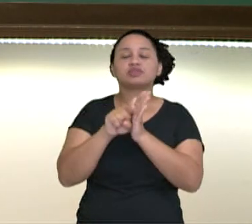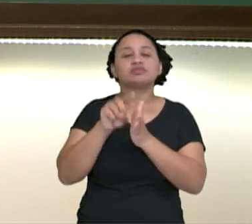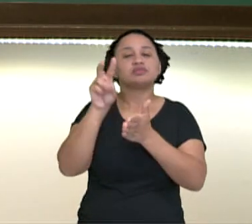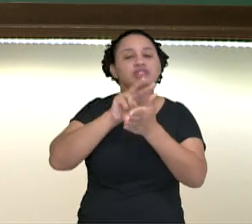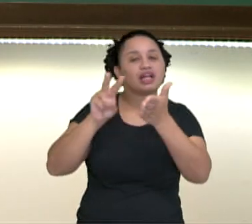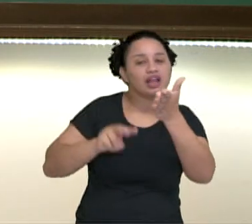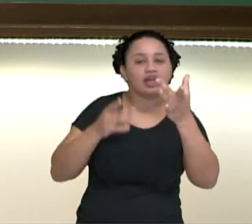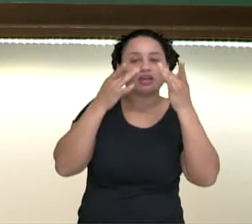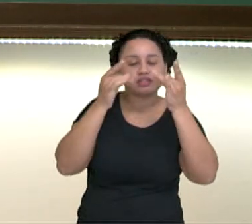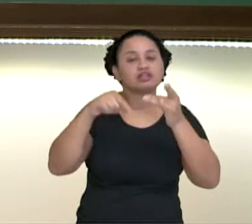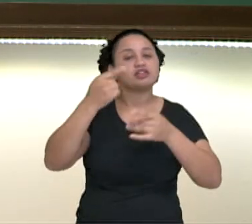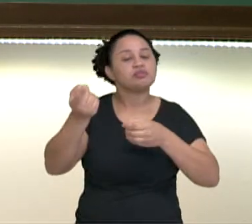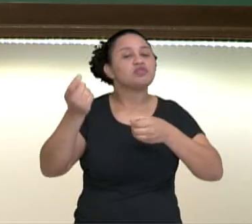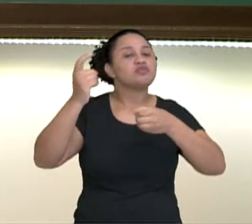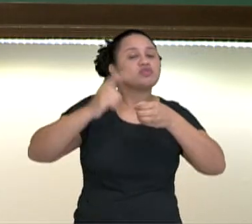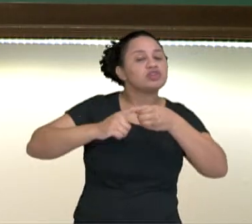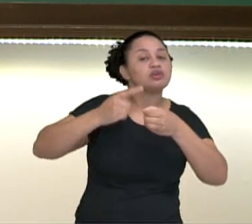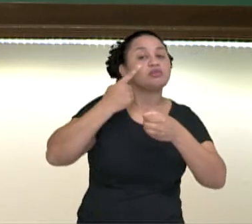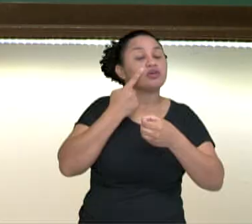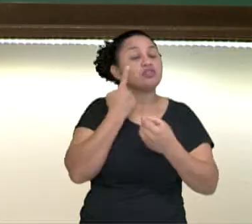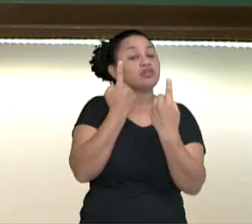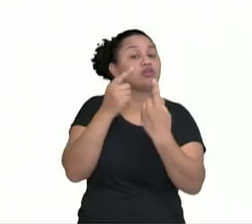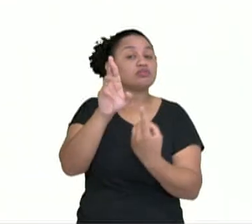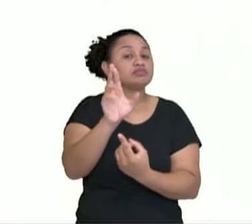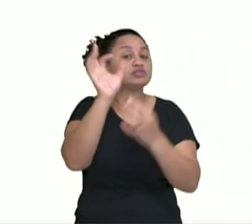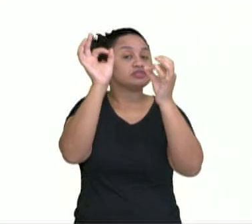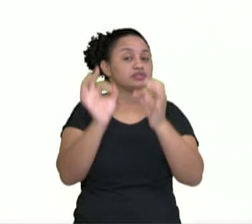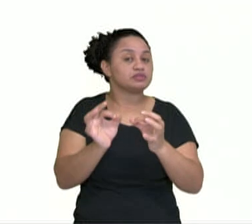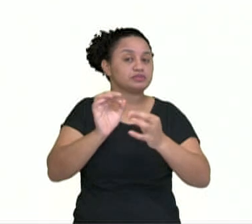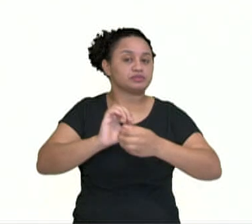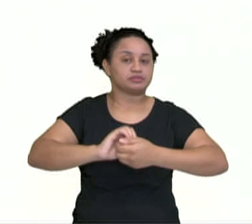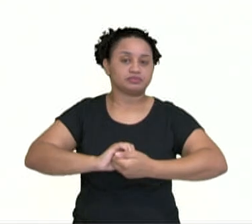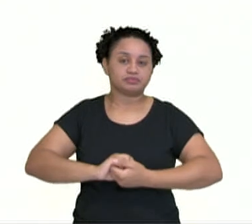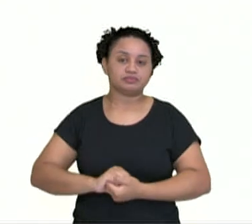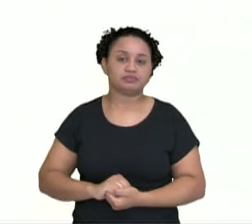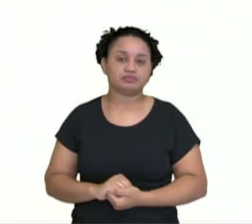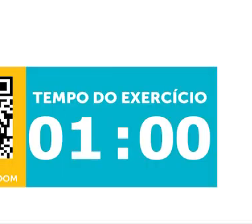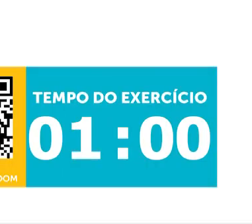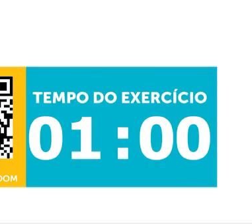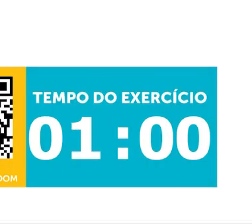daqui a alguns minutos a gente volta para ver qual é a resposta correta.